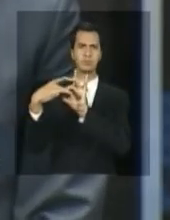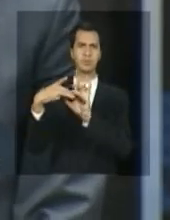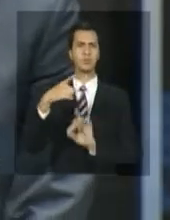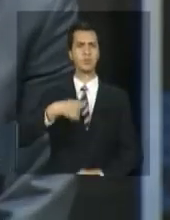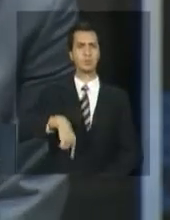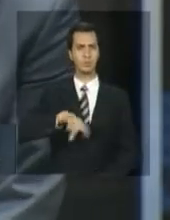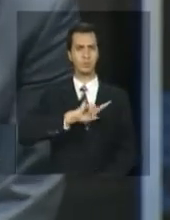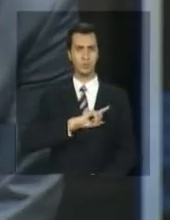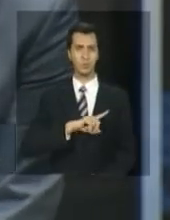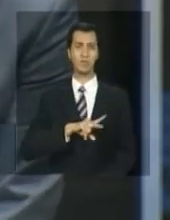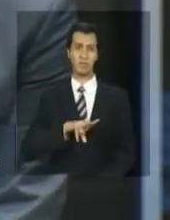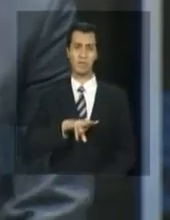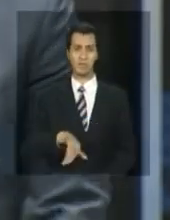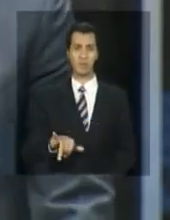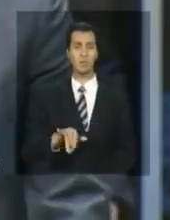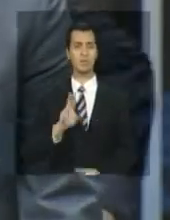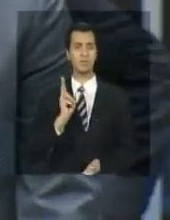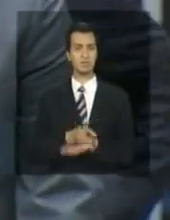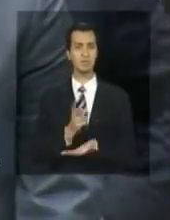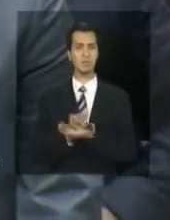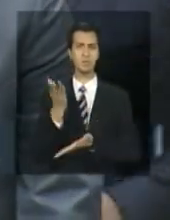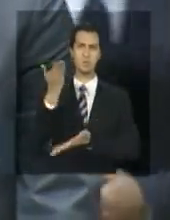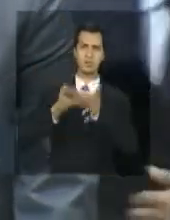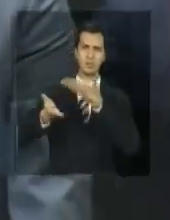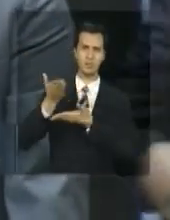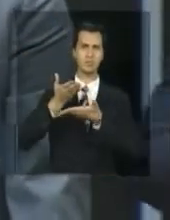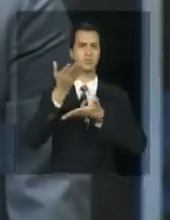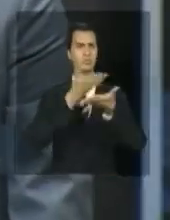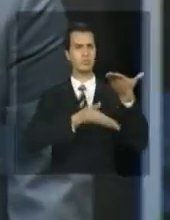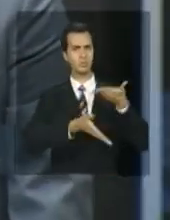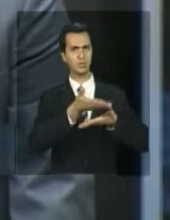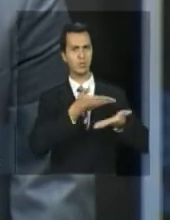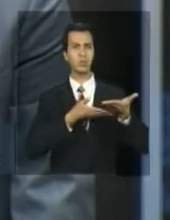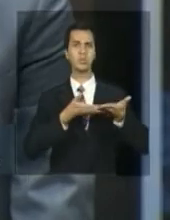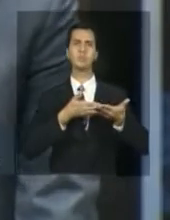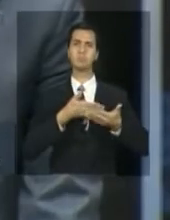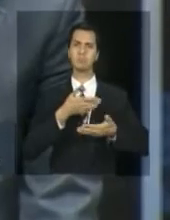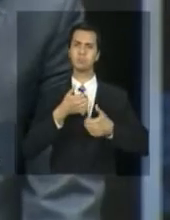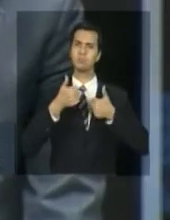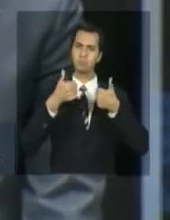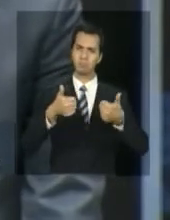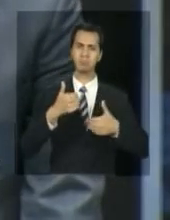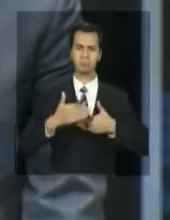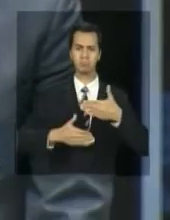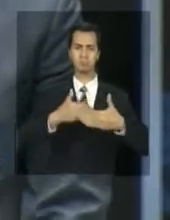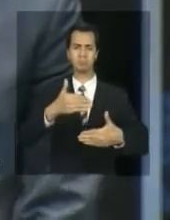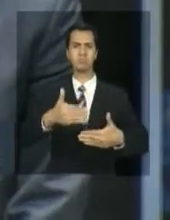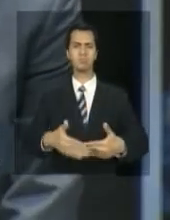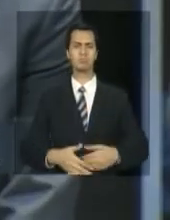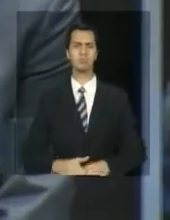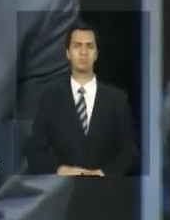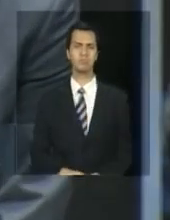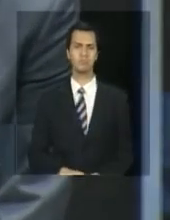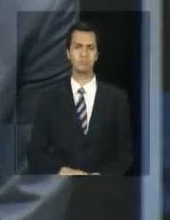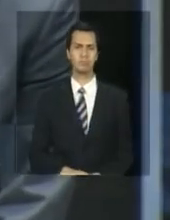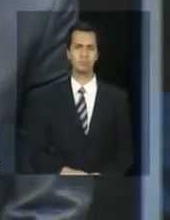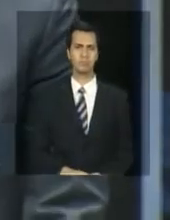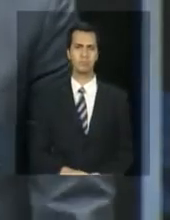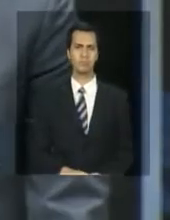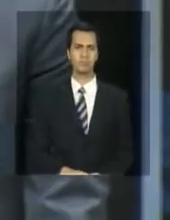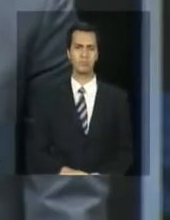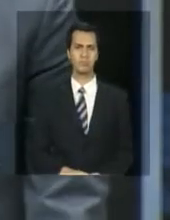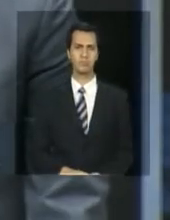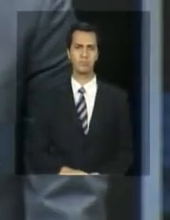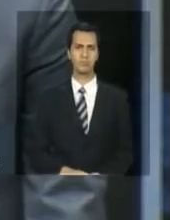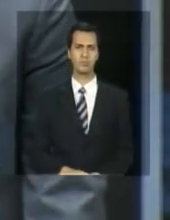quais manteremos intensas relações construtivas e equilibradas. Em todos